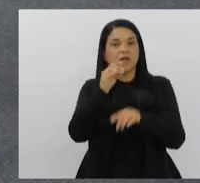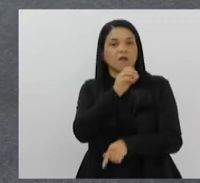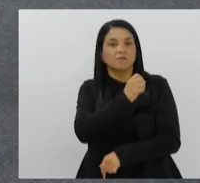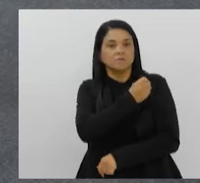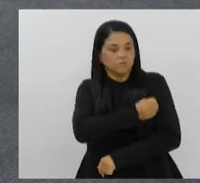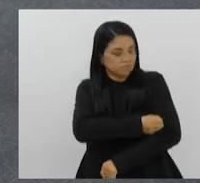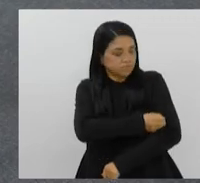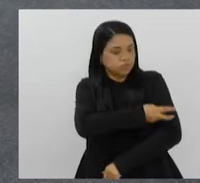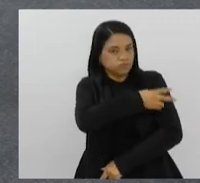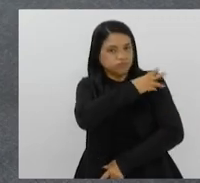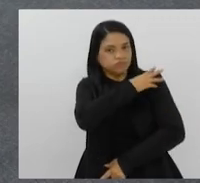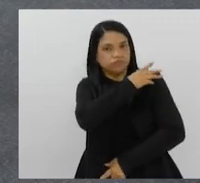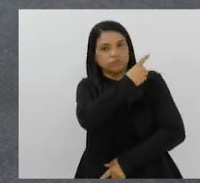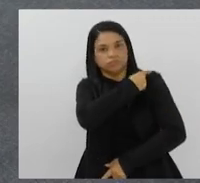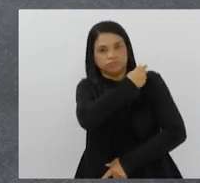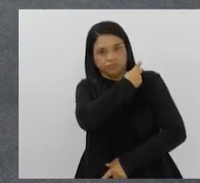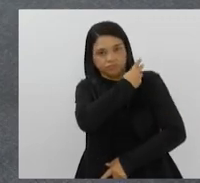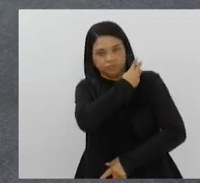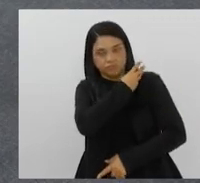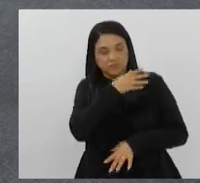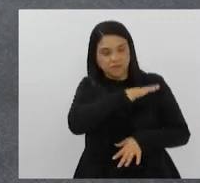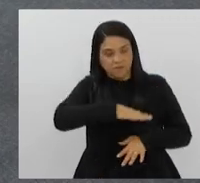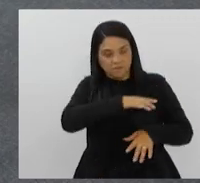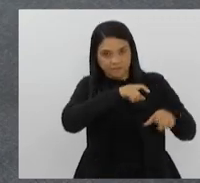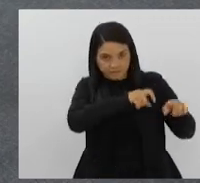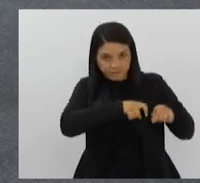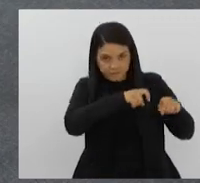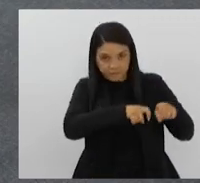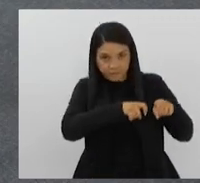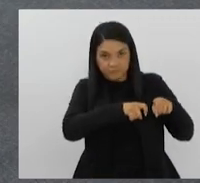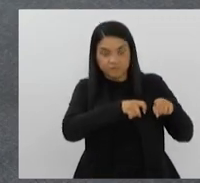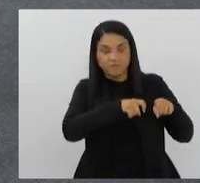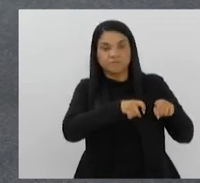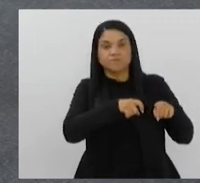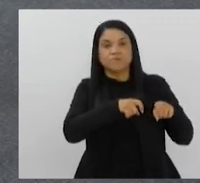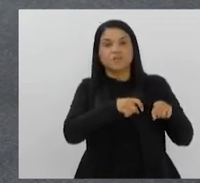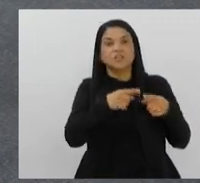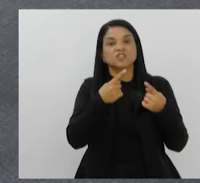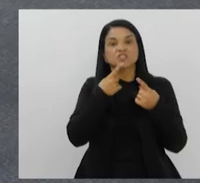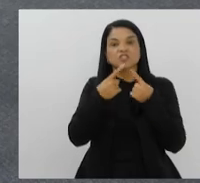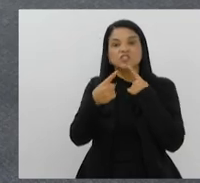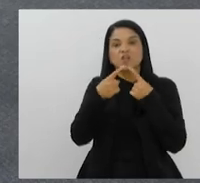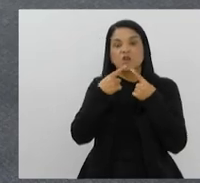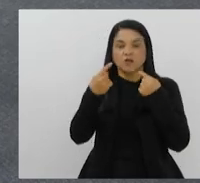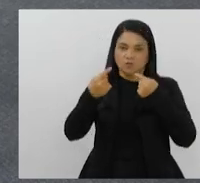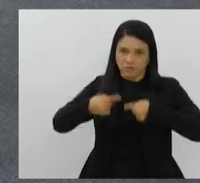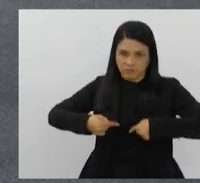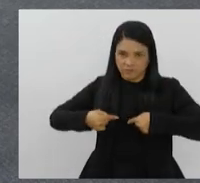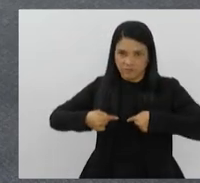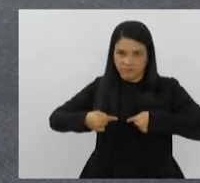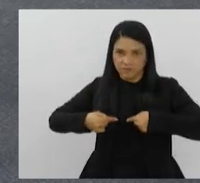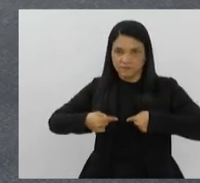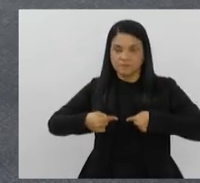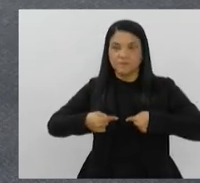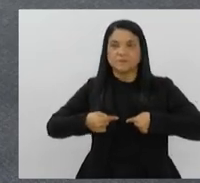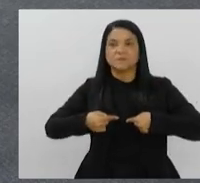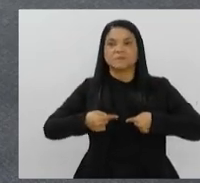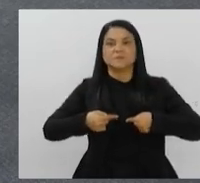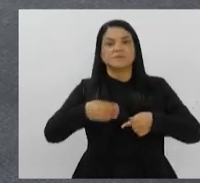universalização da educação básica no meio rural, também dialoga com esse desafio. Então,